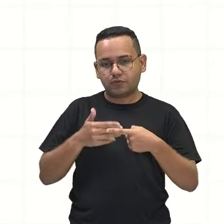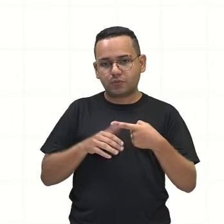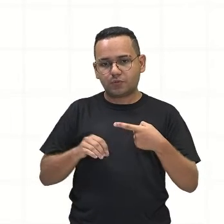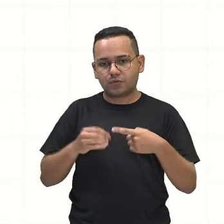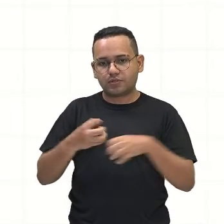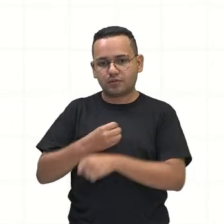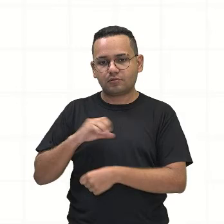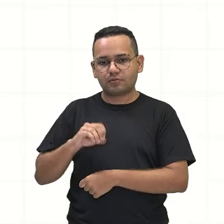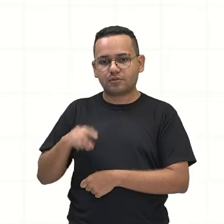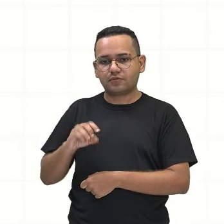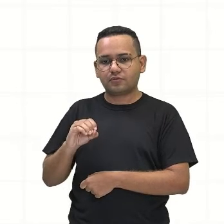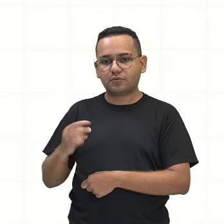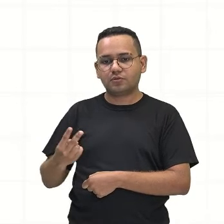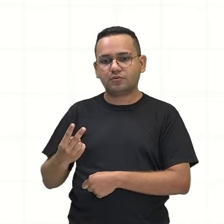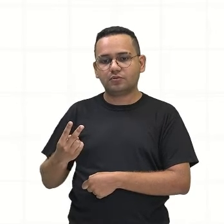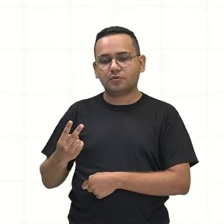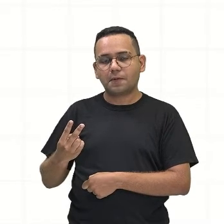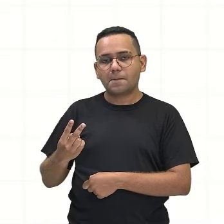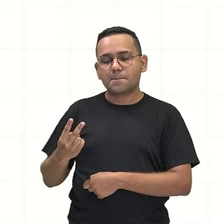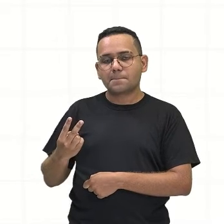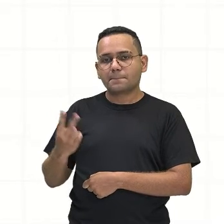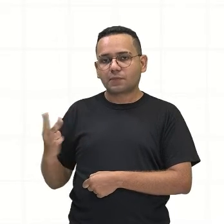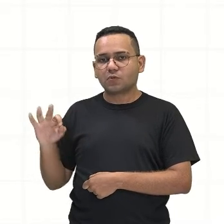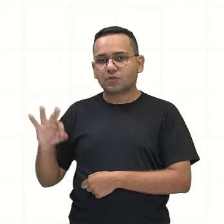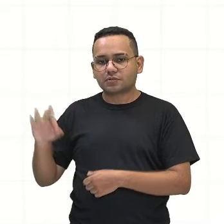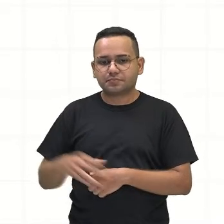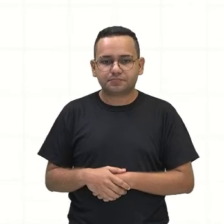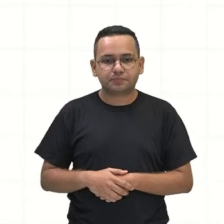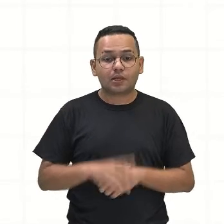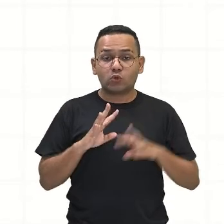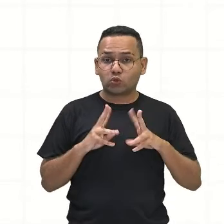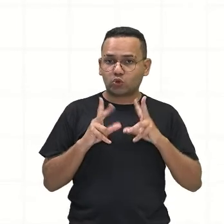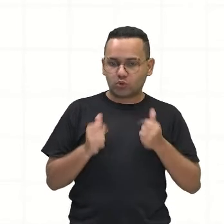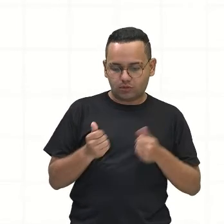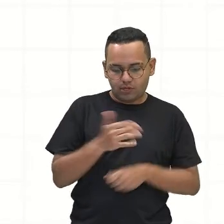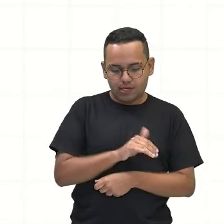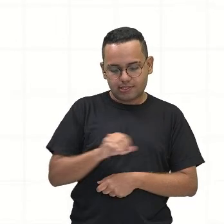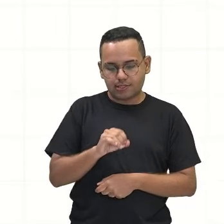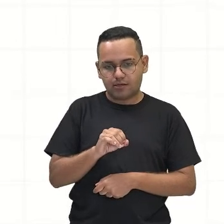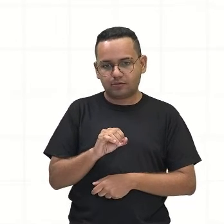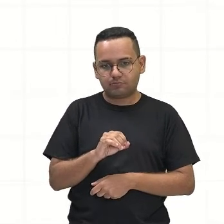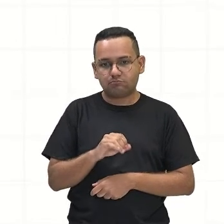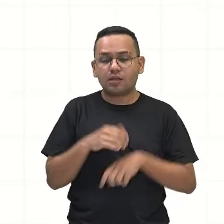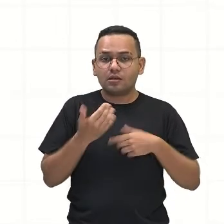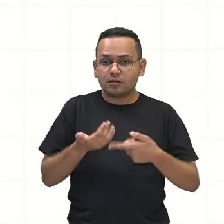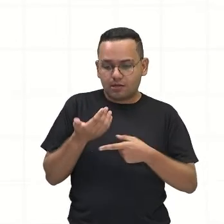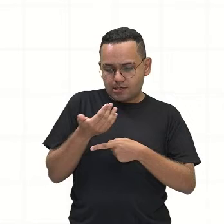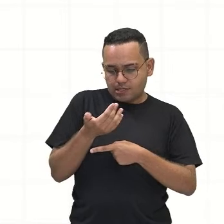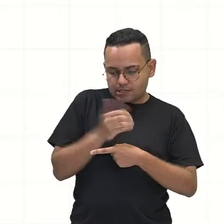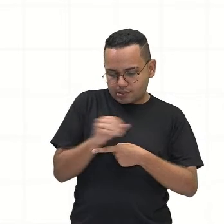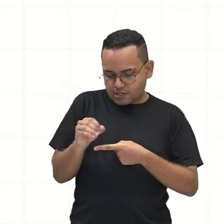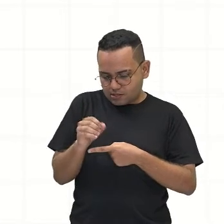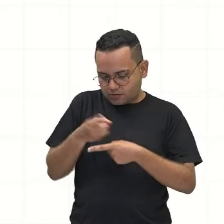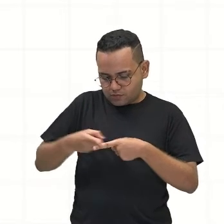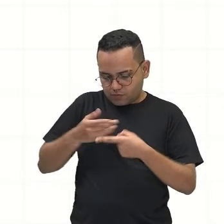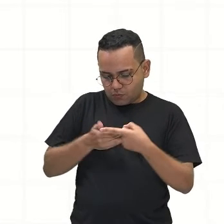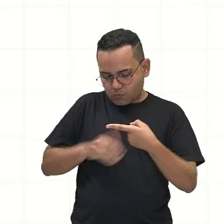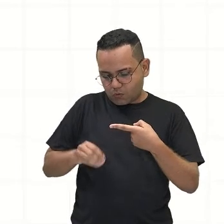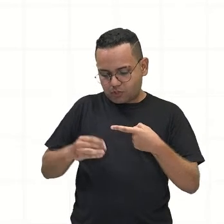tá? Aí, 100 dividido por 100, nós temos o número 1, tá?